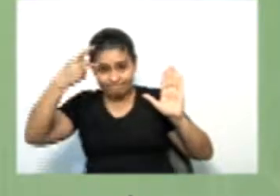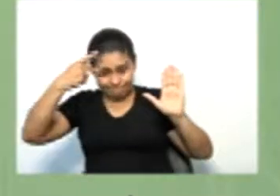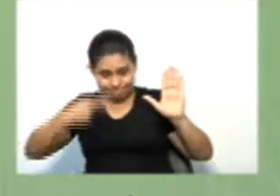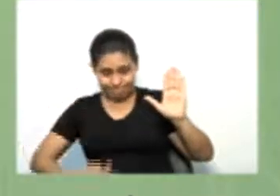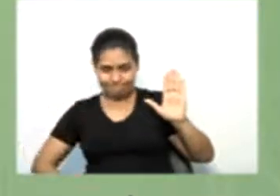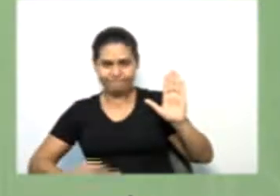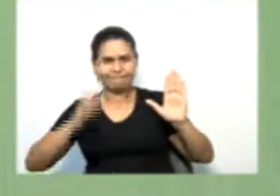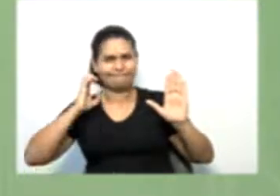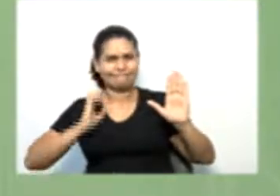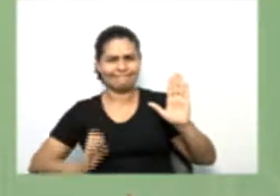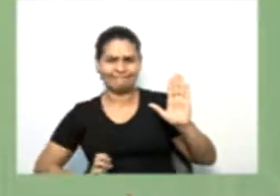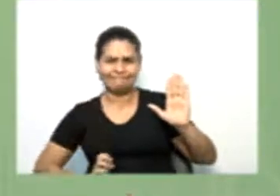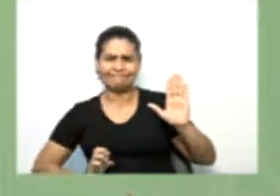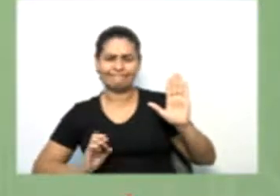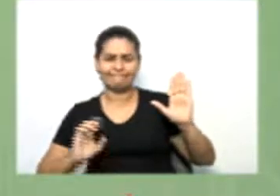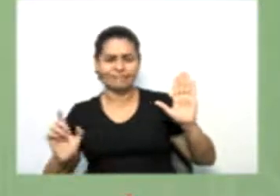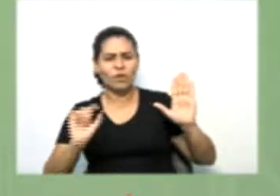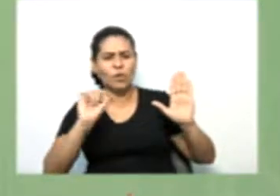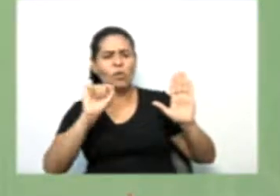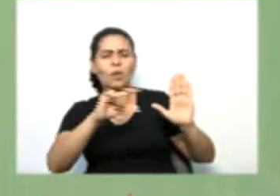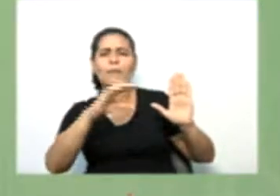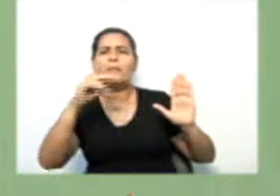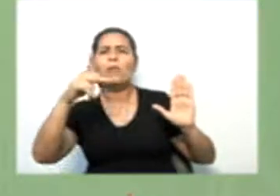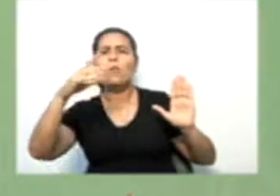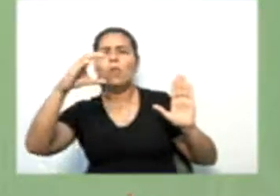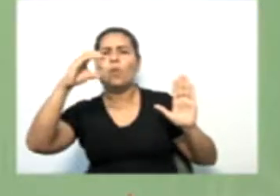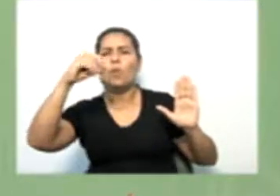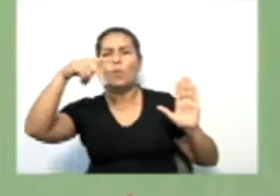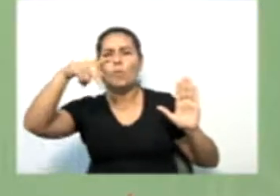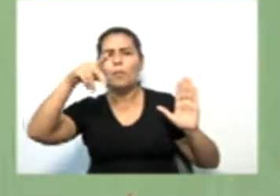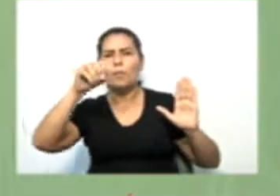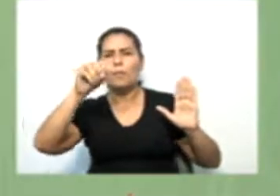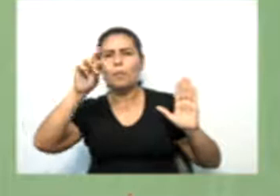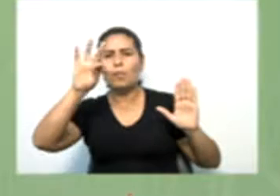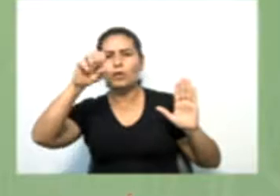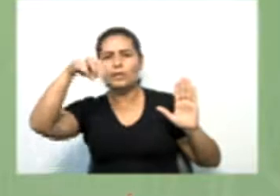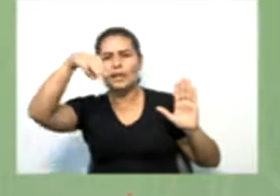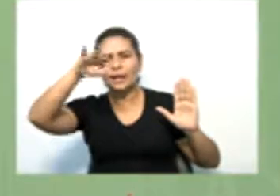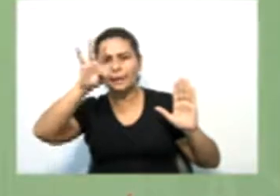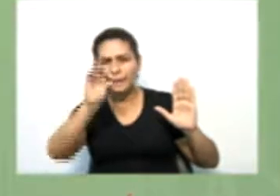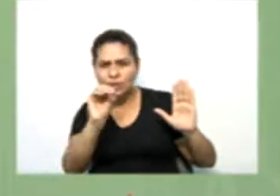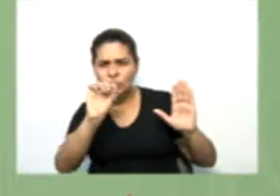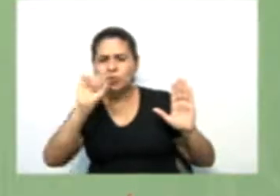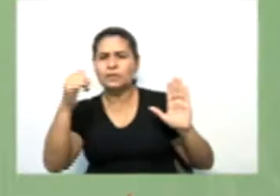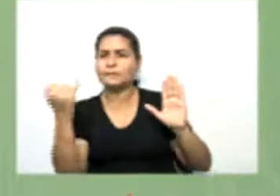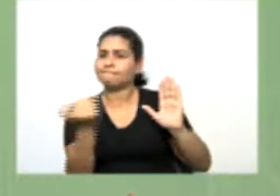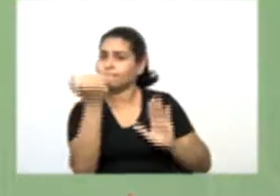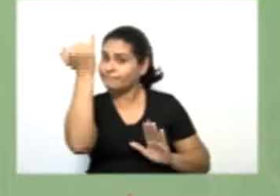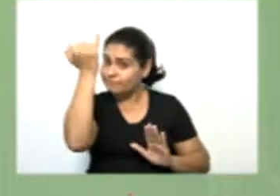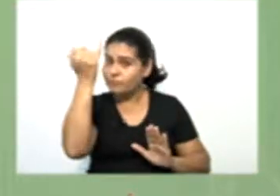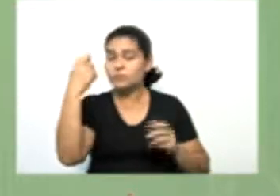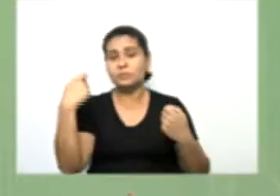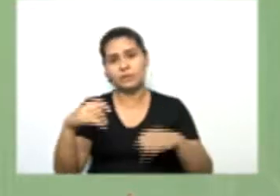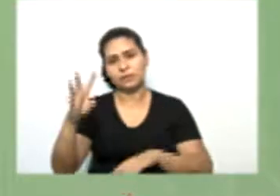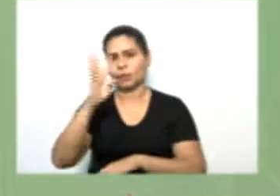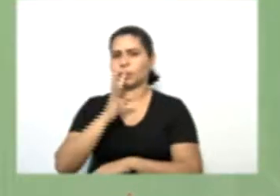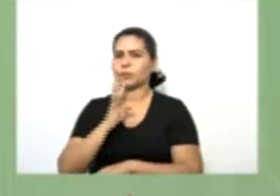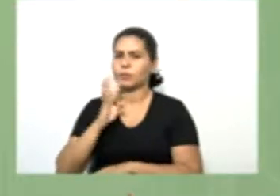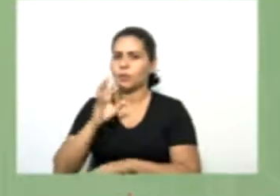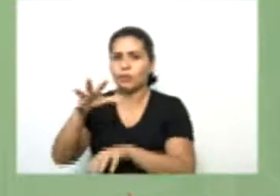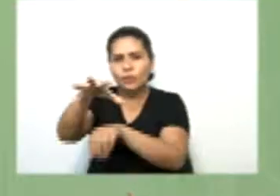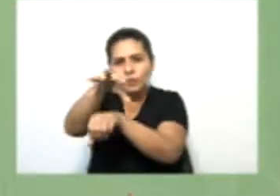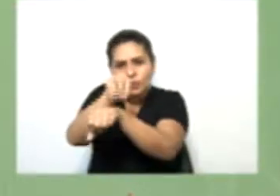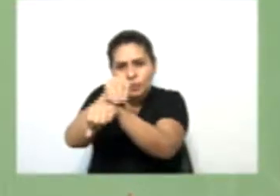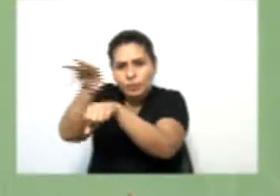comportamentais, tá vendo aí? Olha como o comportamento, de novo, é importante na nossa vida. Em uma das aulas nós vimos que conhecimento, claro, é